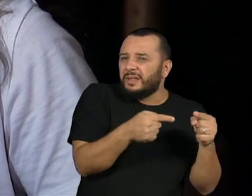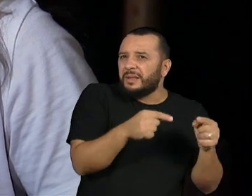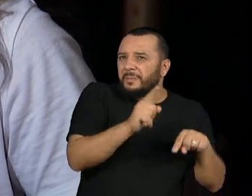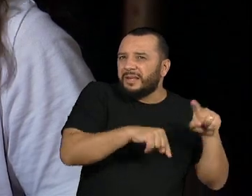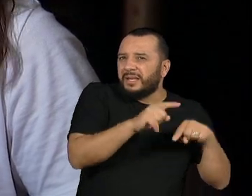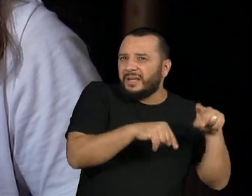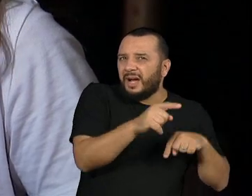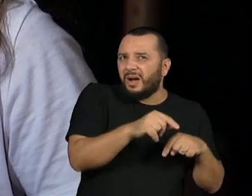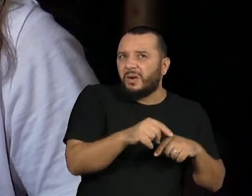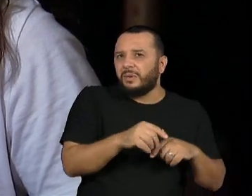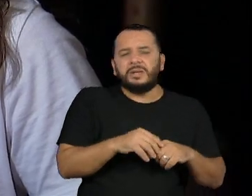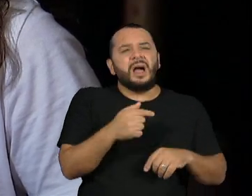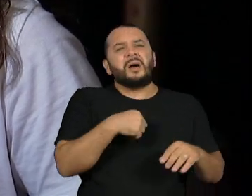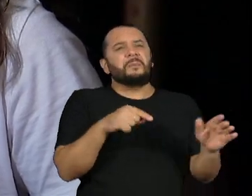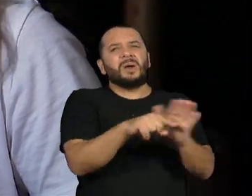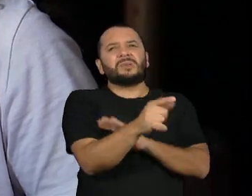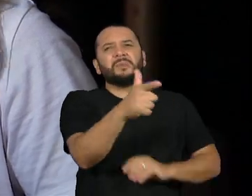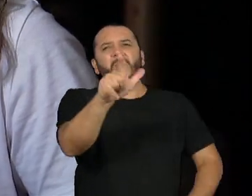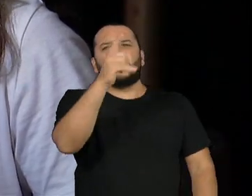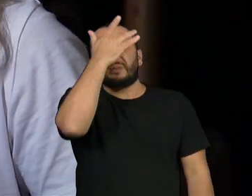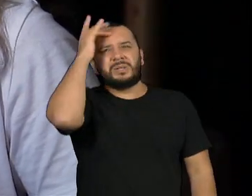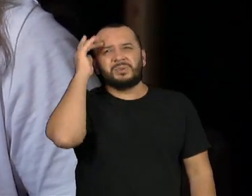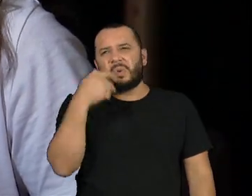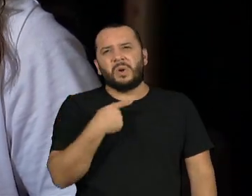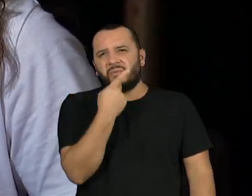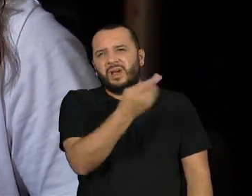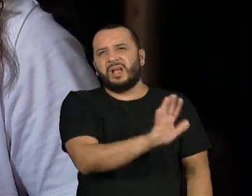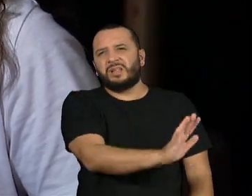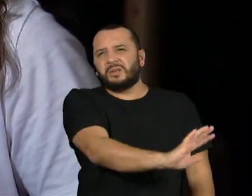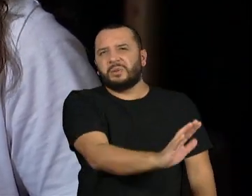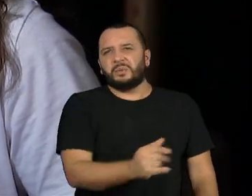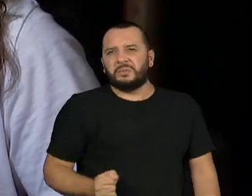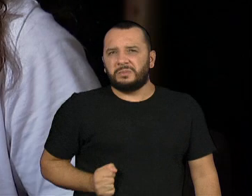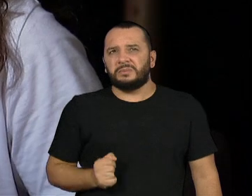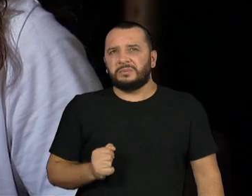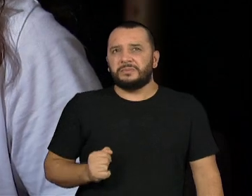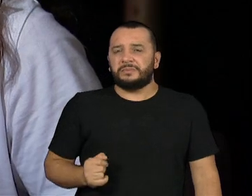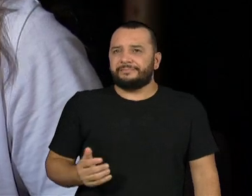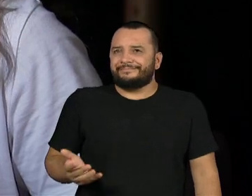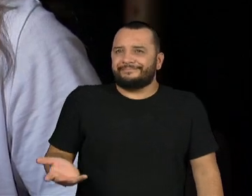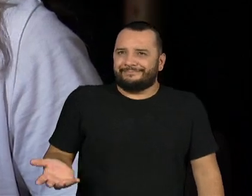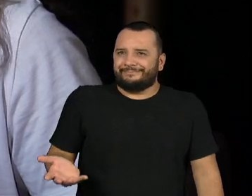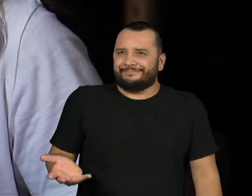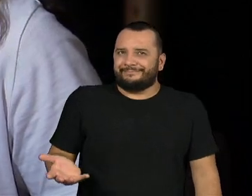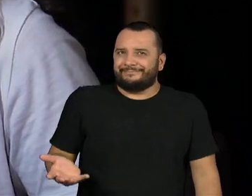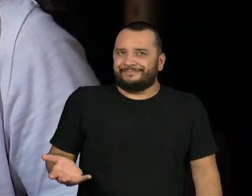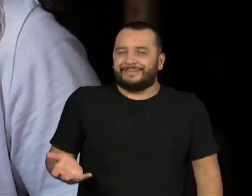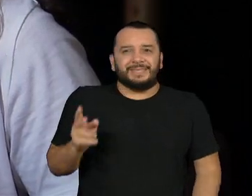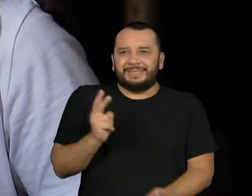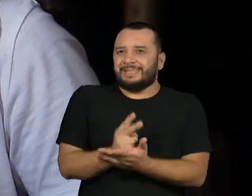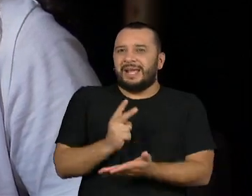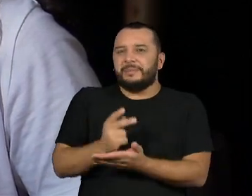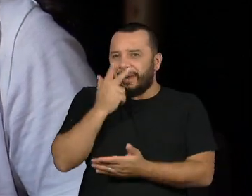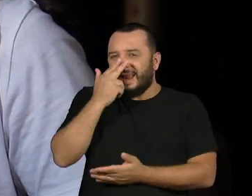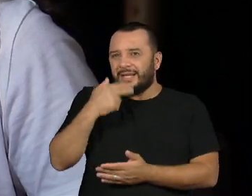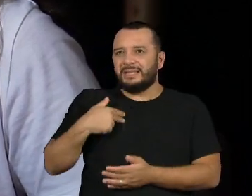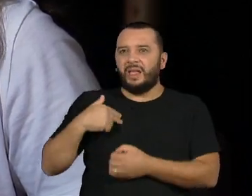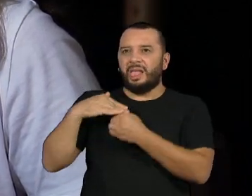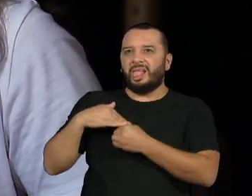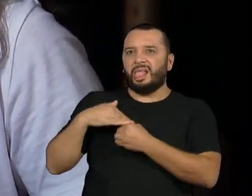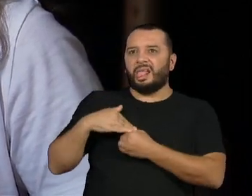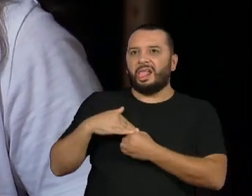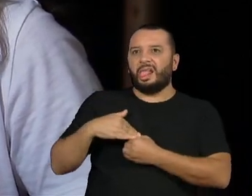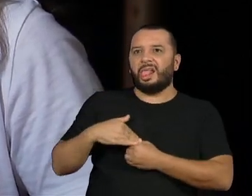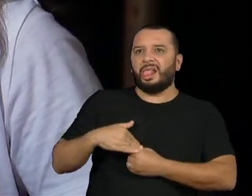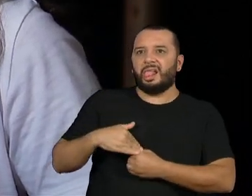não, pergunta para outra pessoa, eu não sou a melhor pessoa para dizer isso, para responder essa pergunta. Então, ele estava sempre assim, um pouco me empurrando a ir atrás das minhas